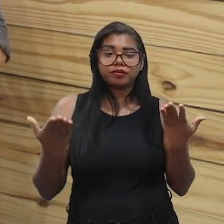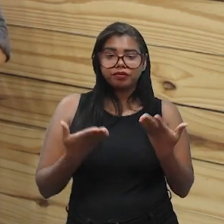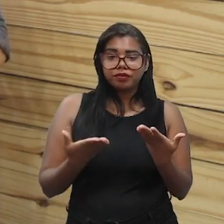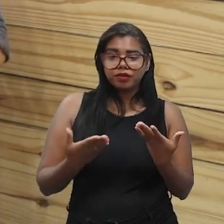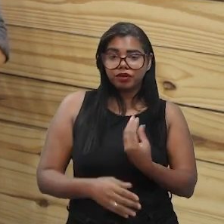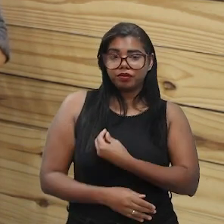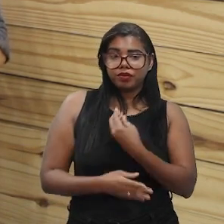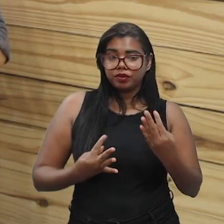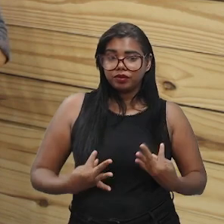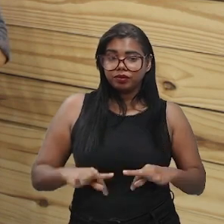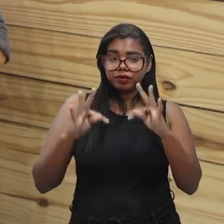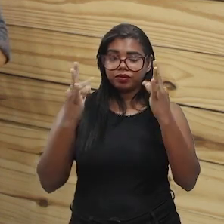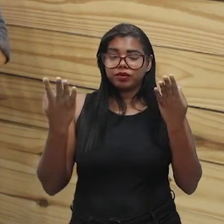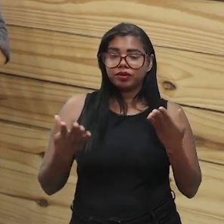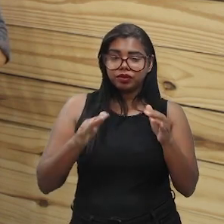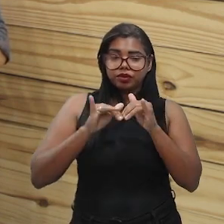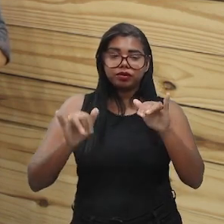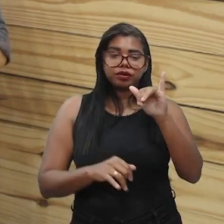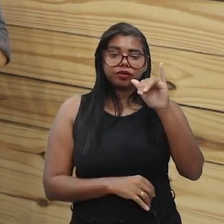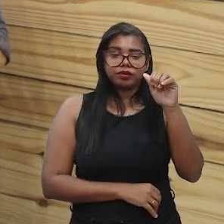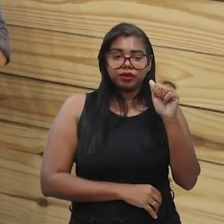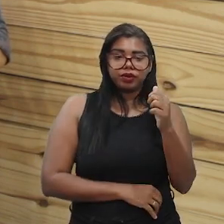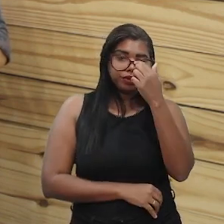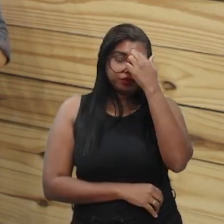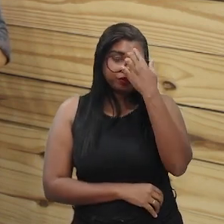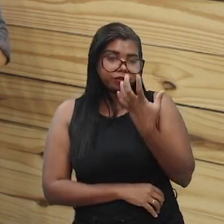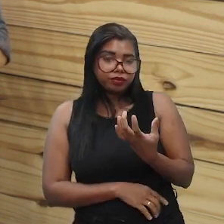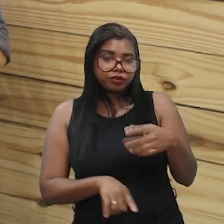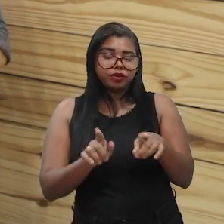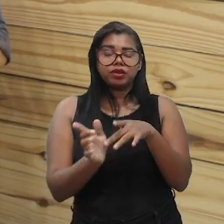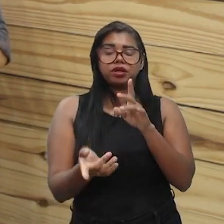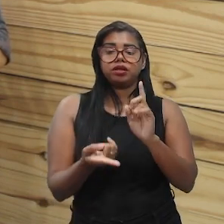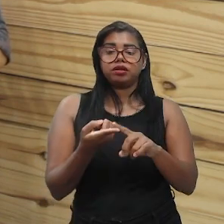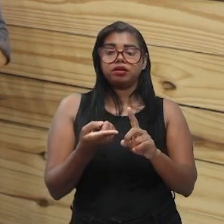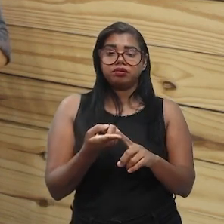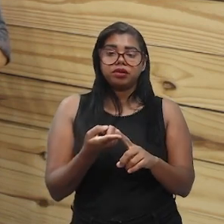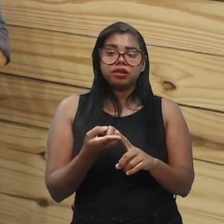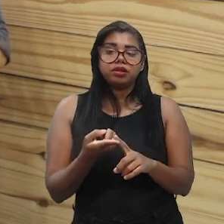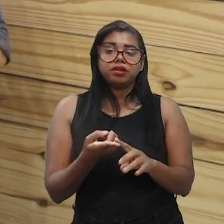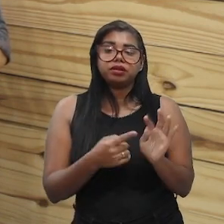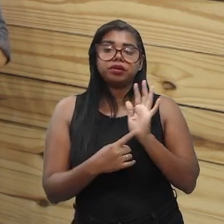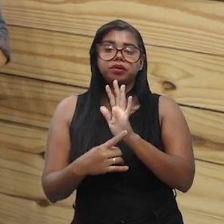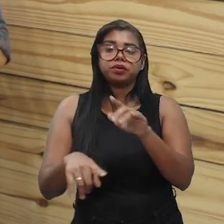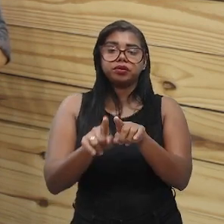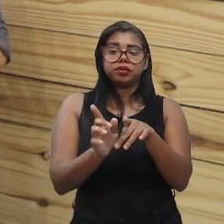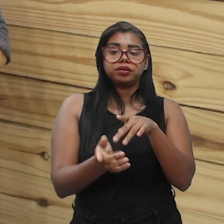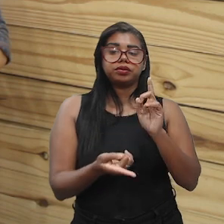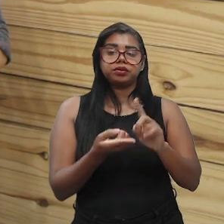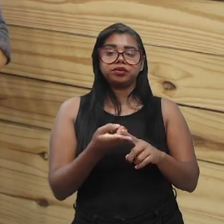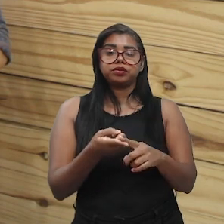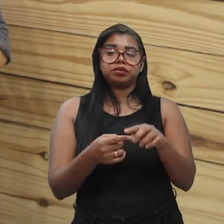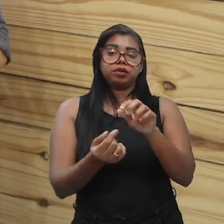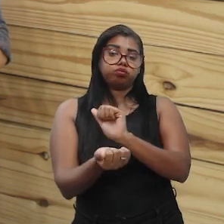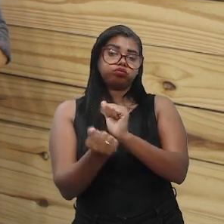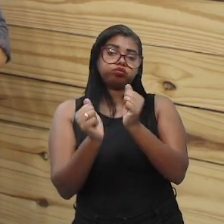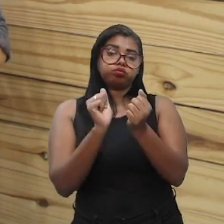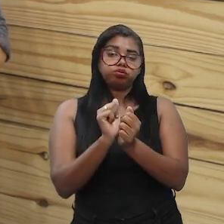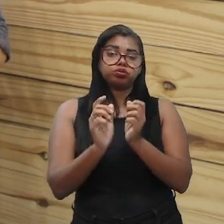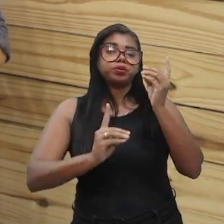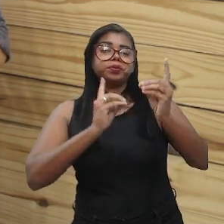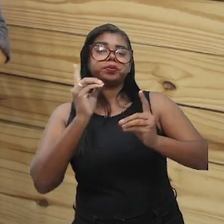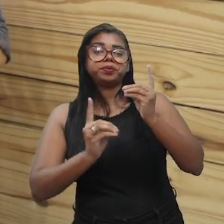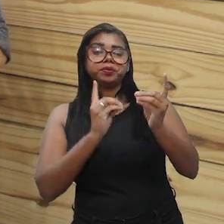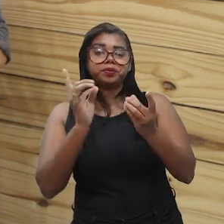a era da Correto. informação. Então, com a ajuda dessas inteligências, vai tornar mais dinâmico e mais